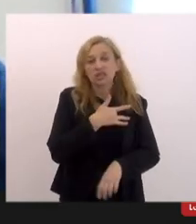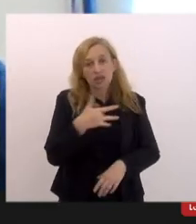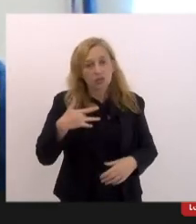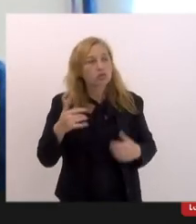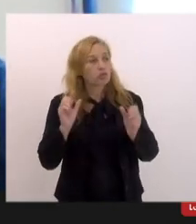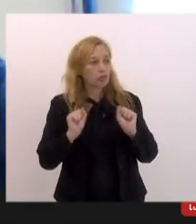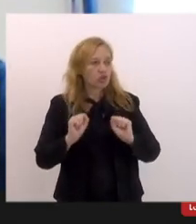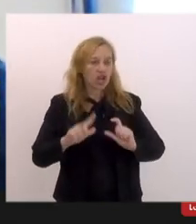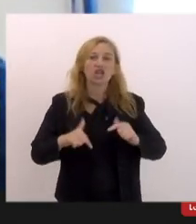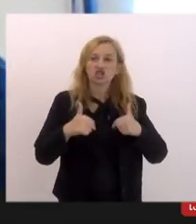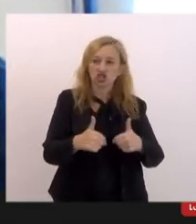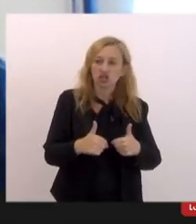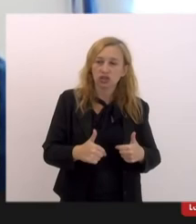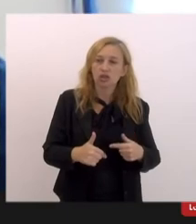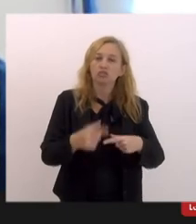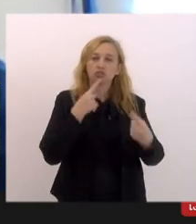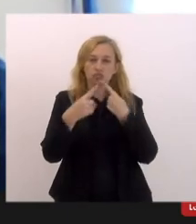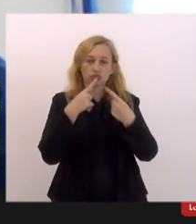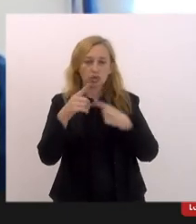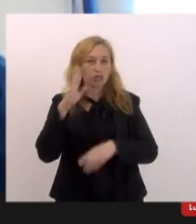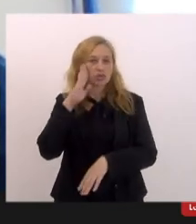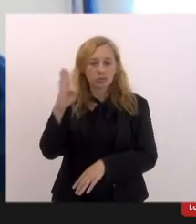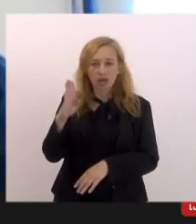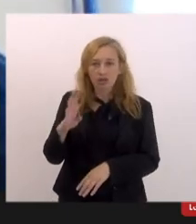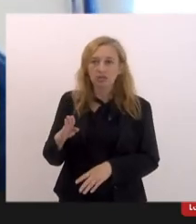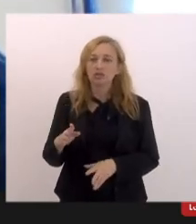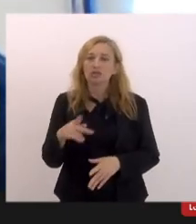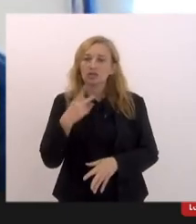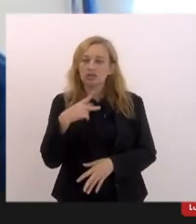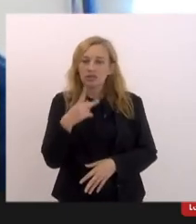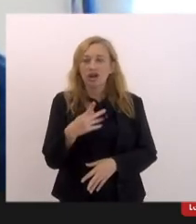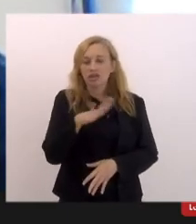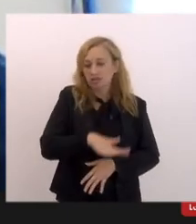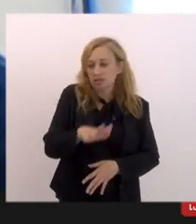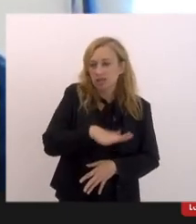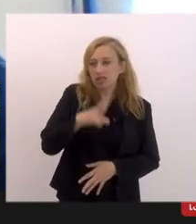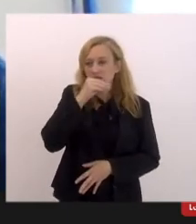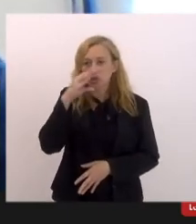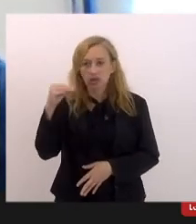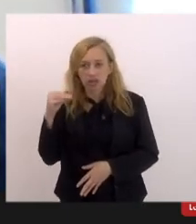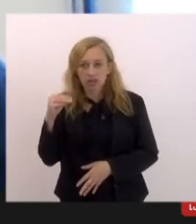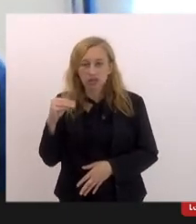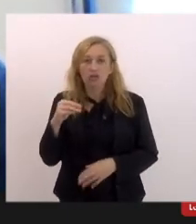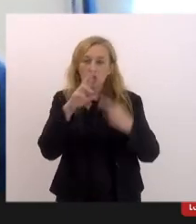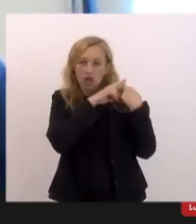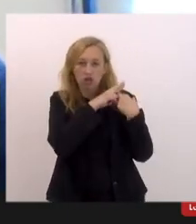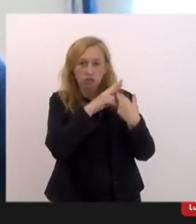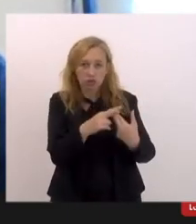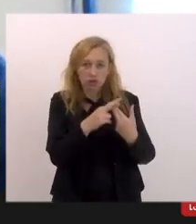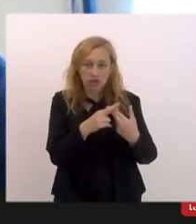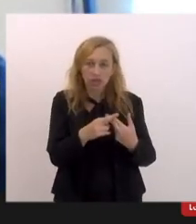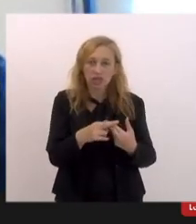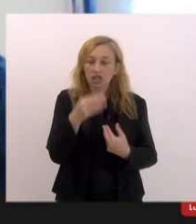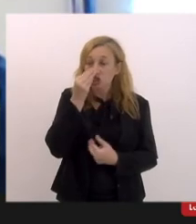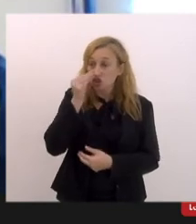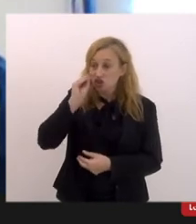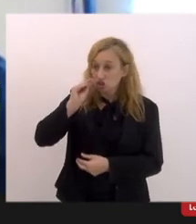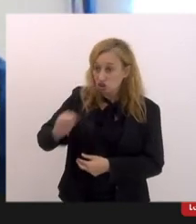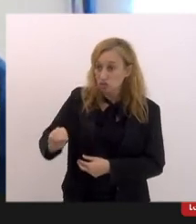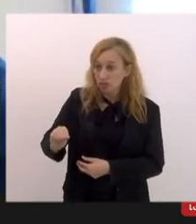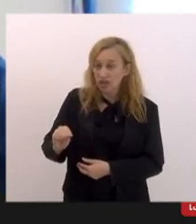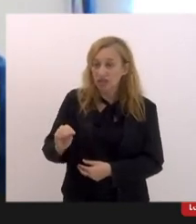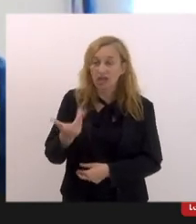tomadas. E esse é um debate fundamental. Quando se trata de crianças e adolescentes, um responsável que nega o direito à